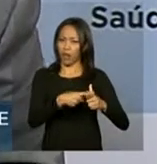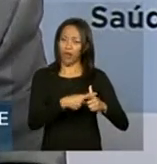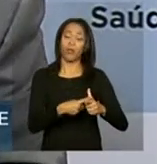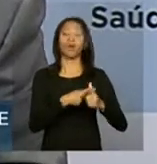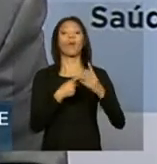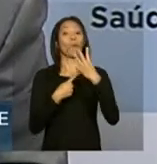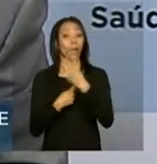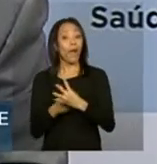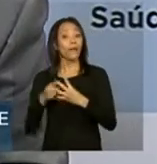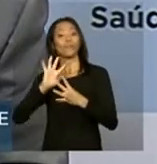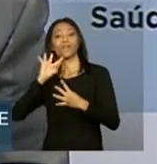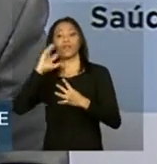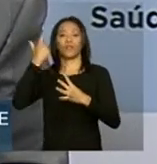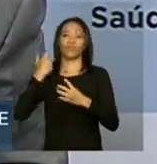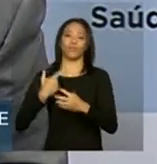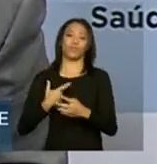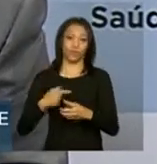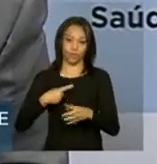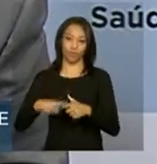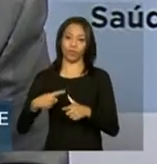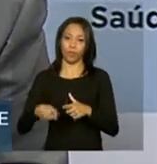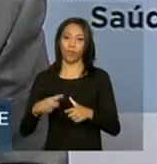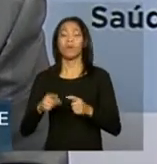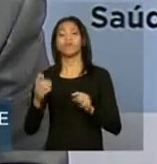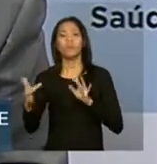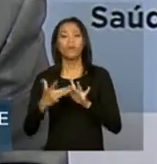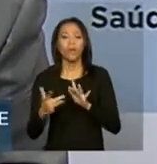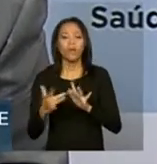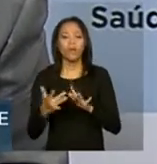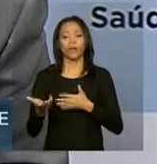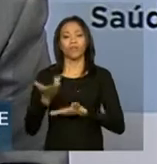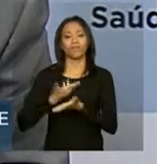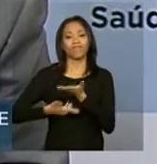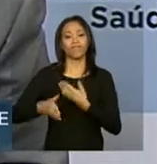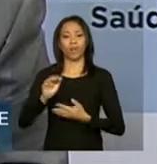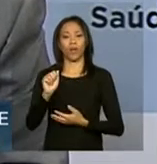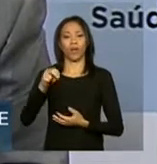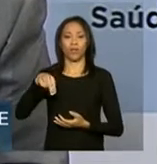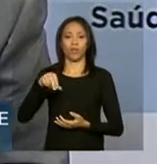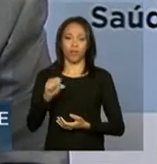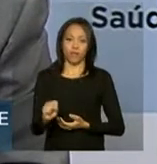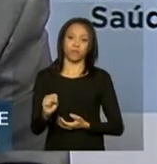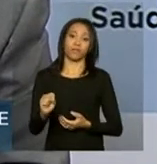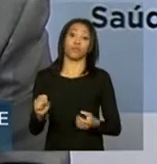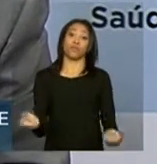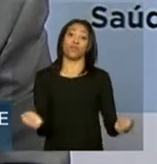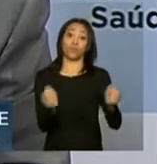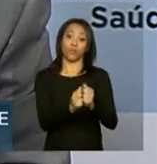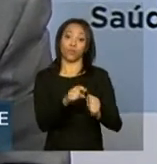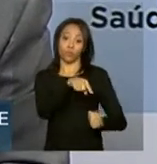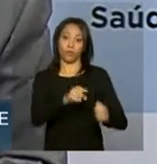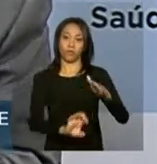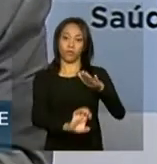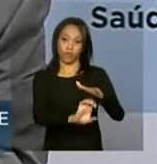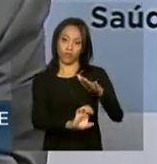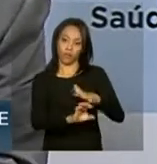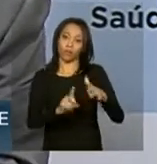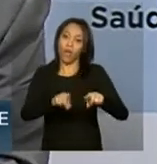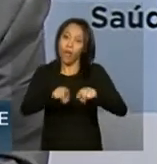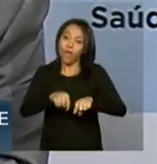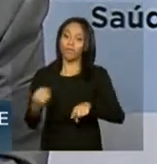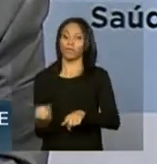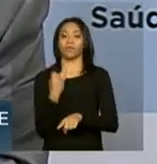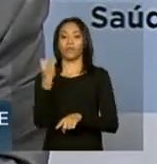4 foram resolvidos nesse contato, nessa mediação da ANS junto à operadora. Então é muito importante né,